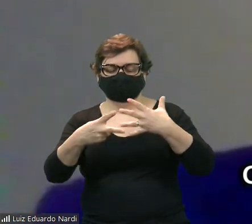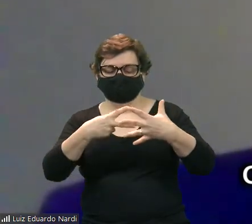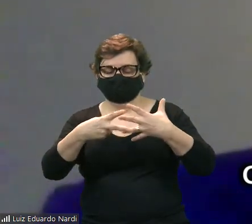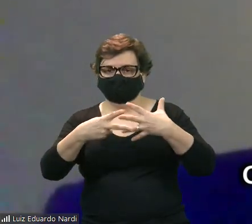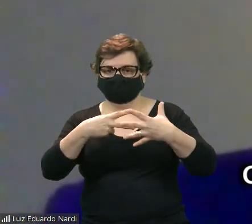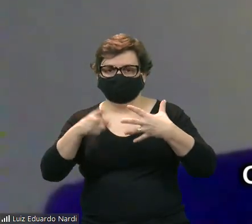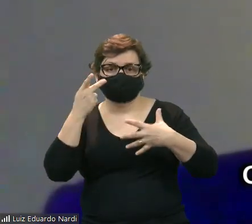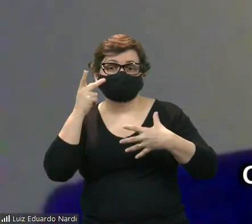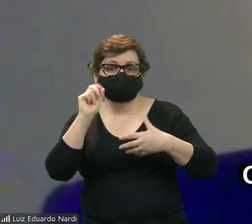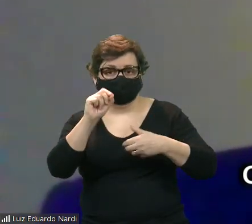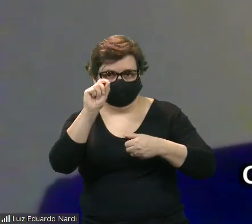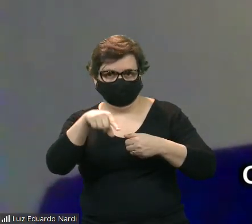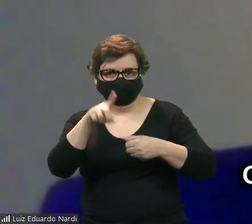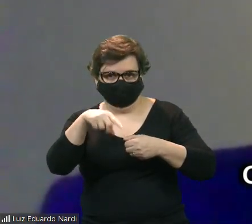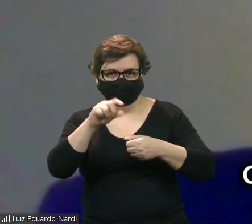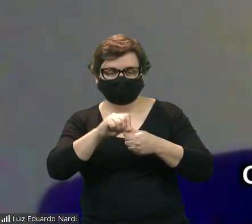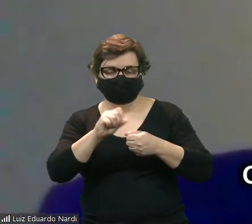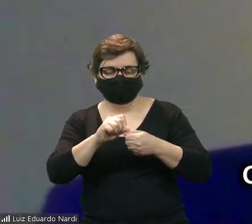aquilo que é feito,